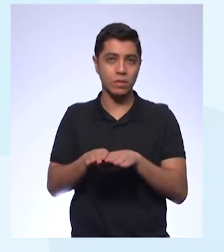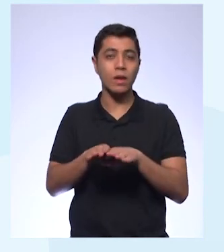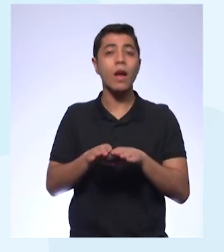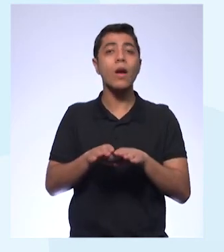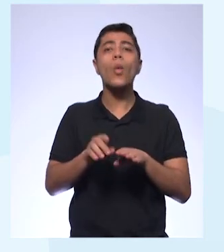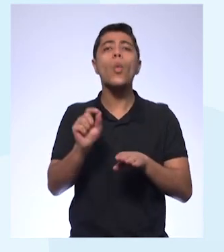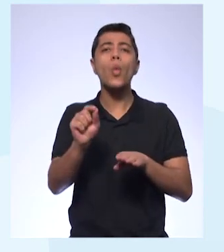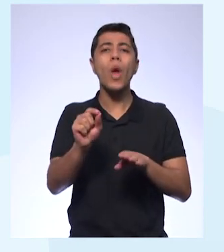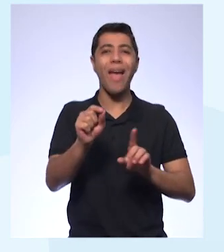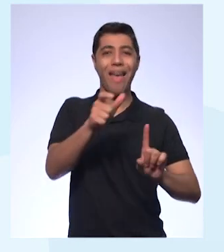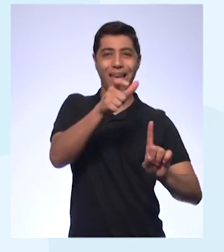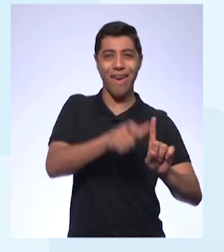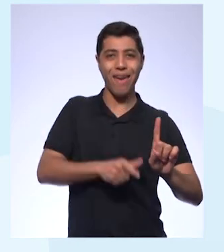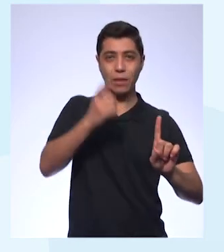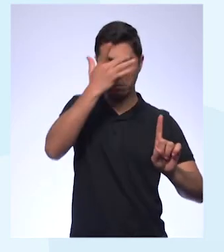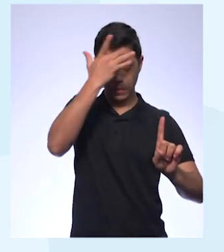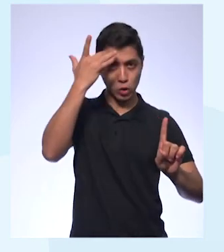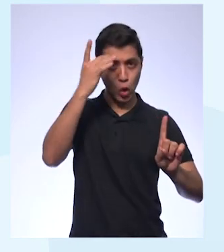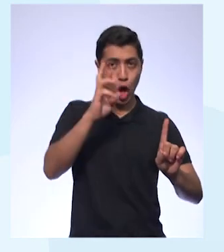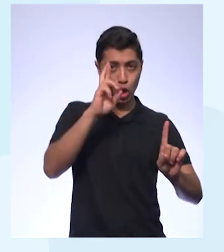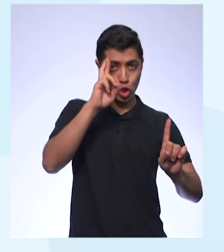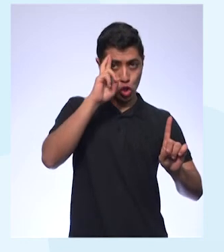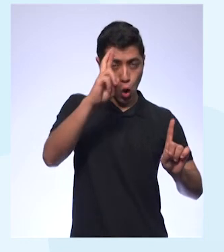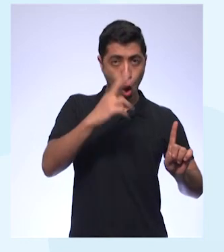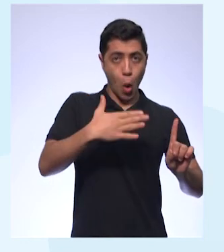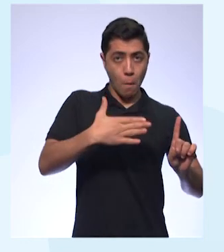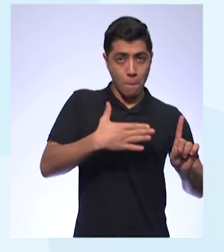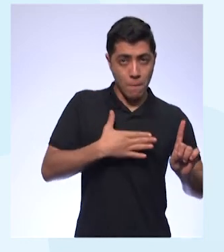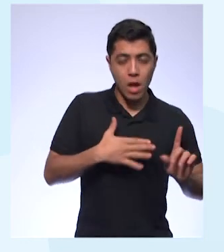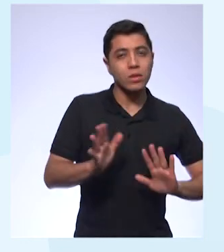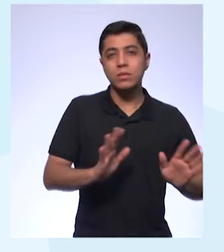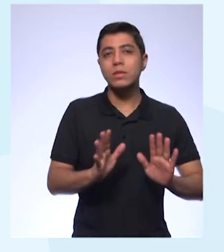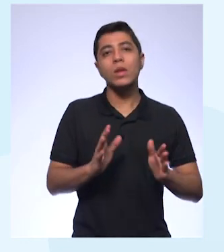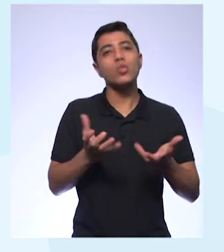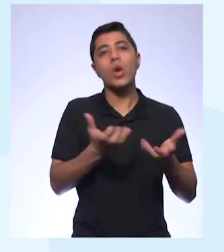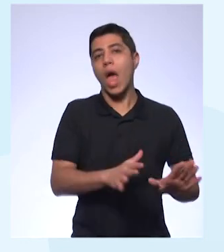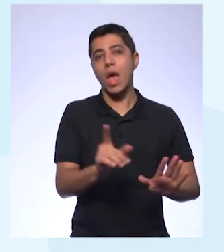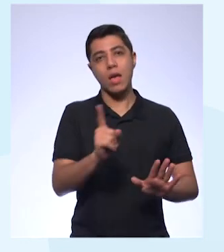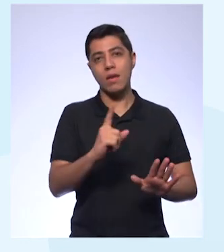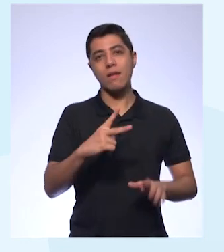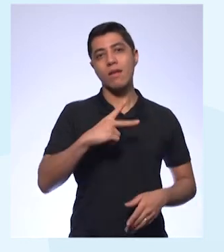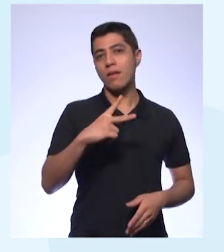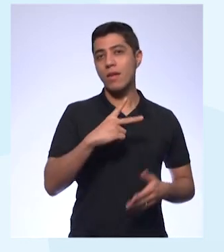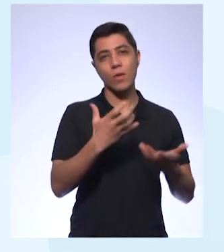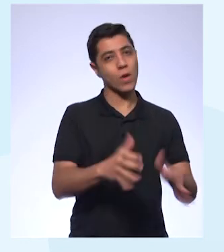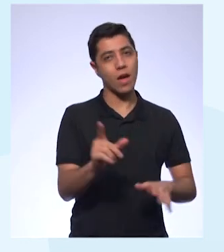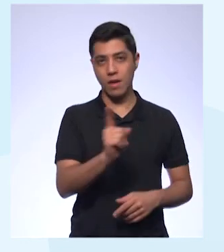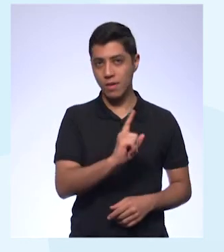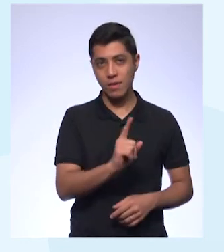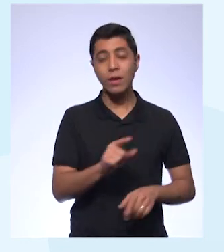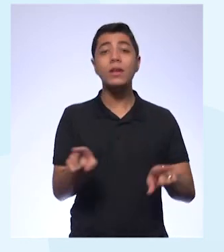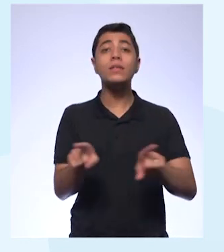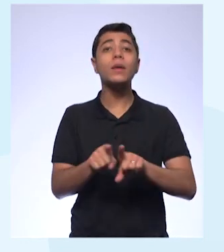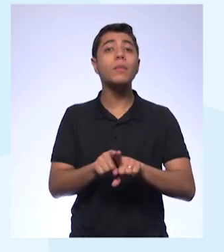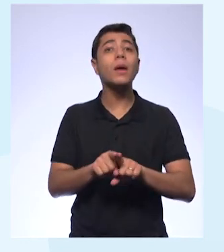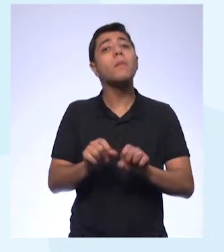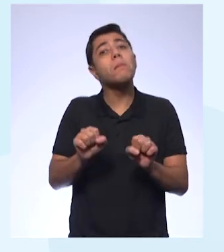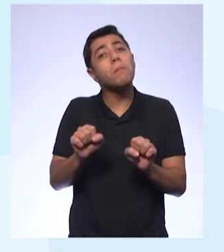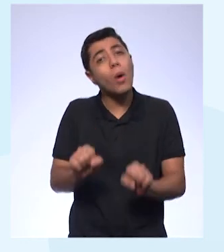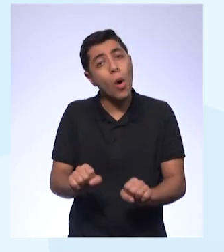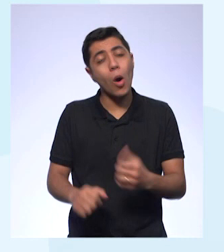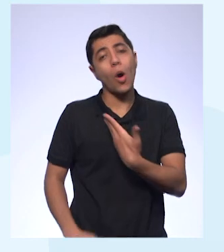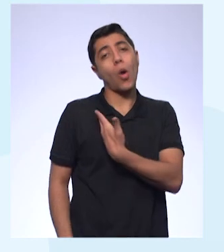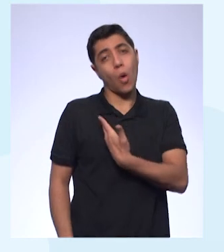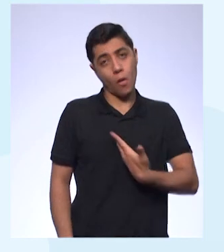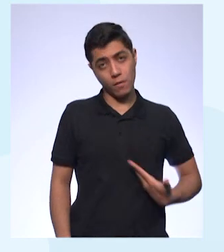propriedade privada. Pode propor também que os meios de produção sejam administrados pelo poder público, ou seja,